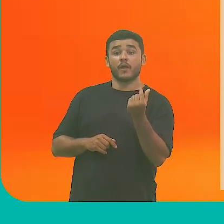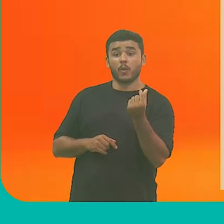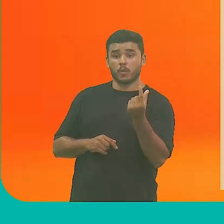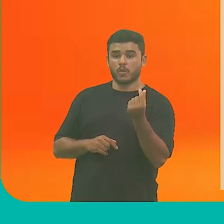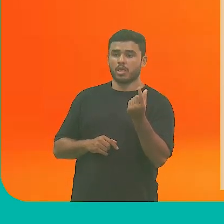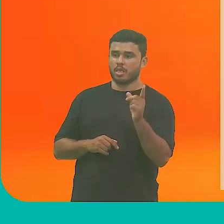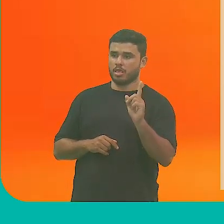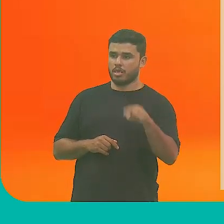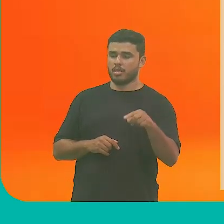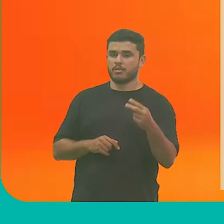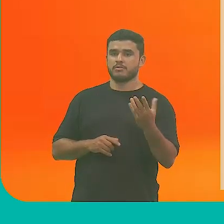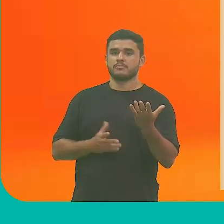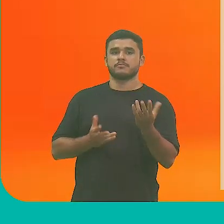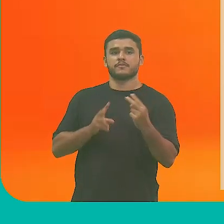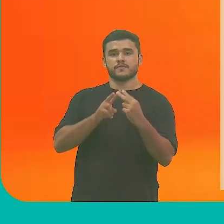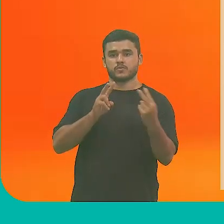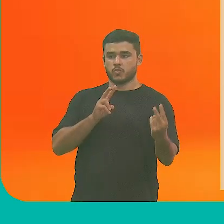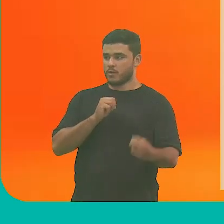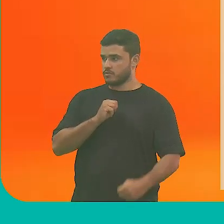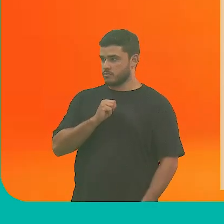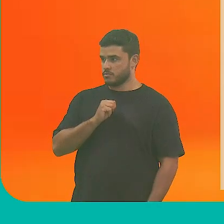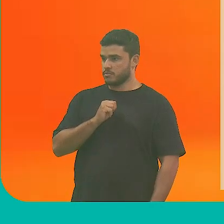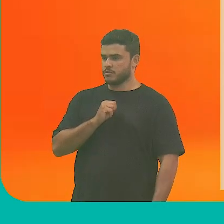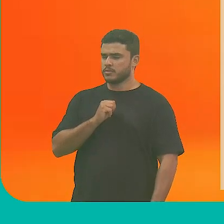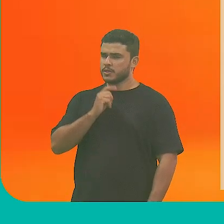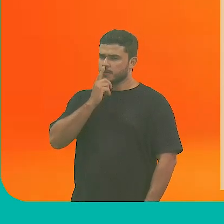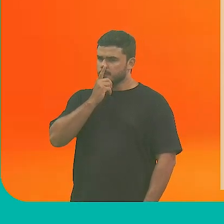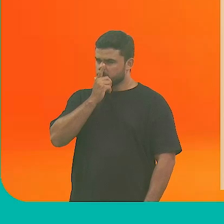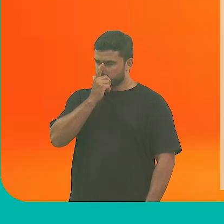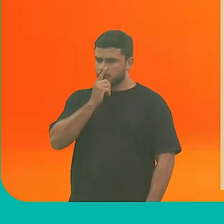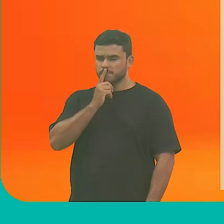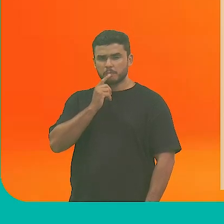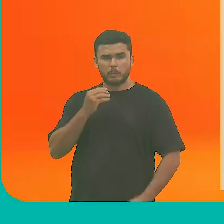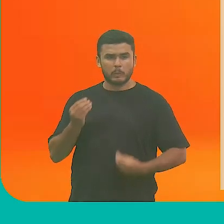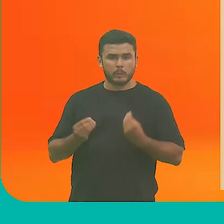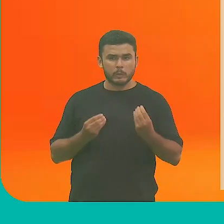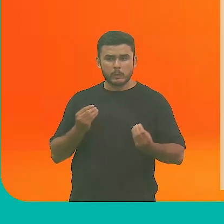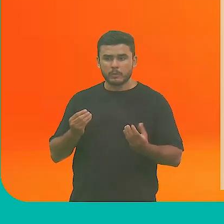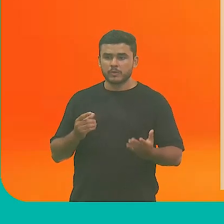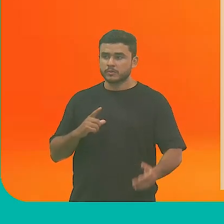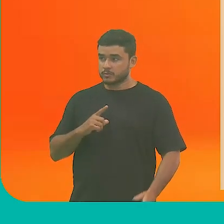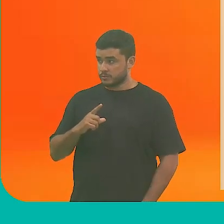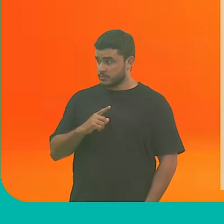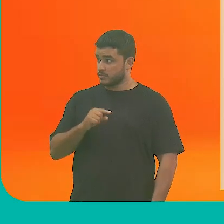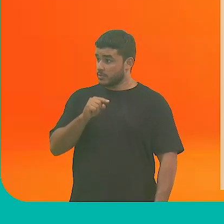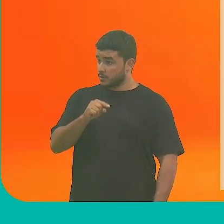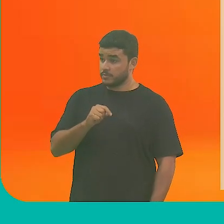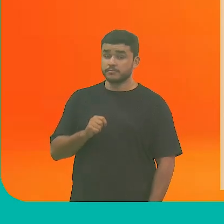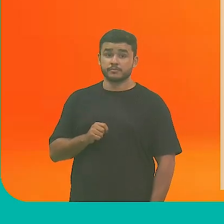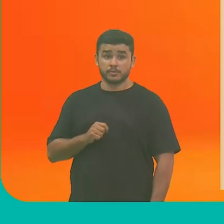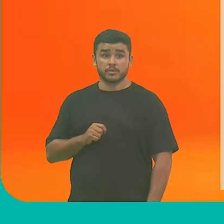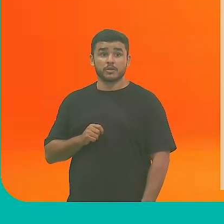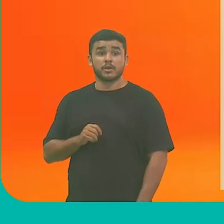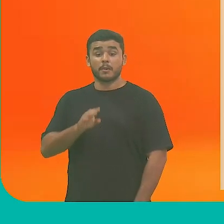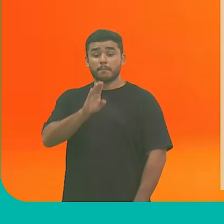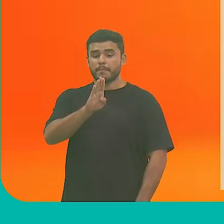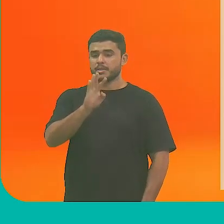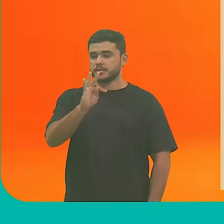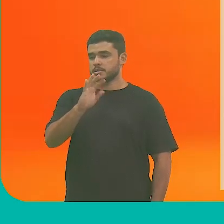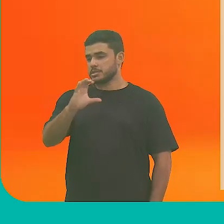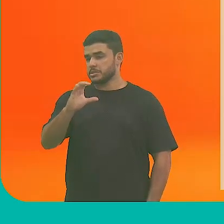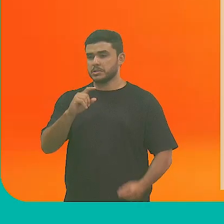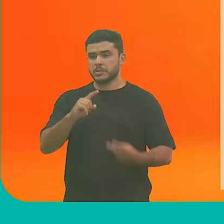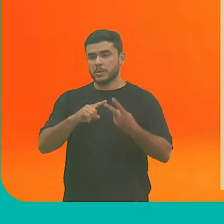tempo. Geralmente, gente, essas questões de habilidades difíceis, elas trazem